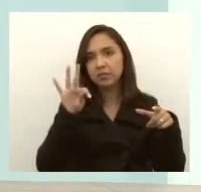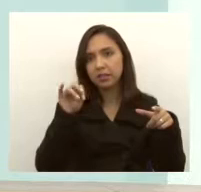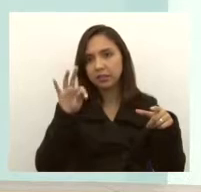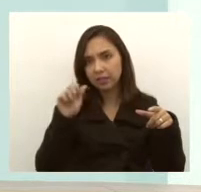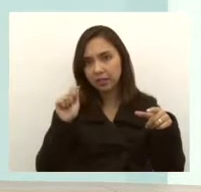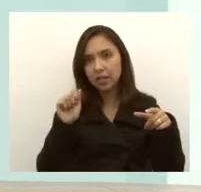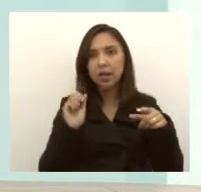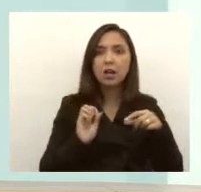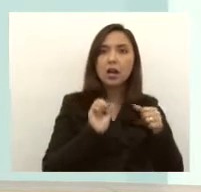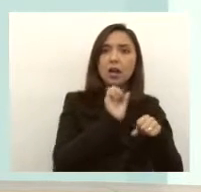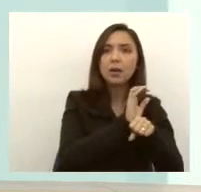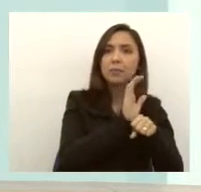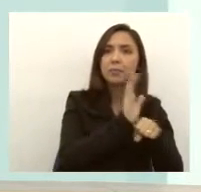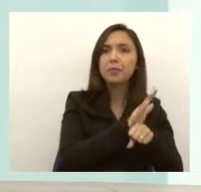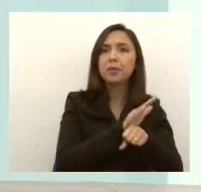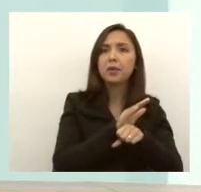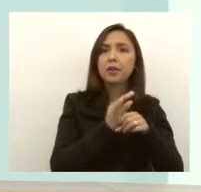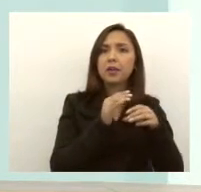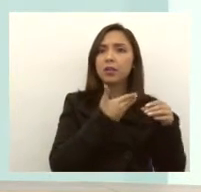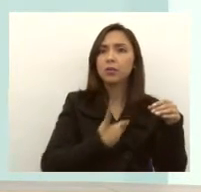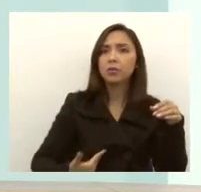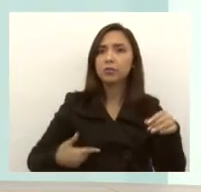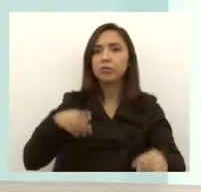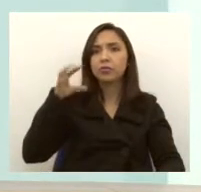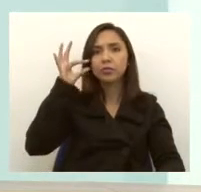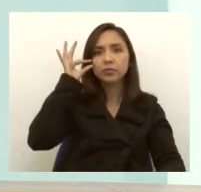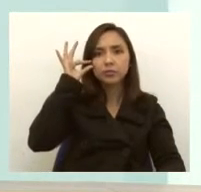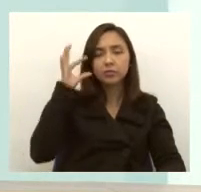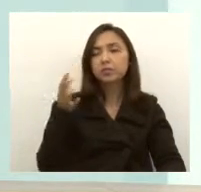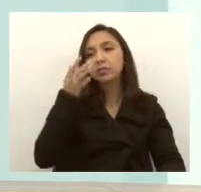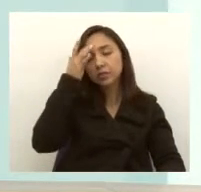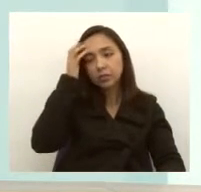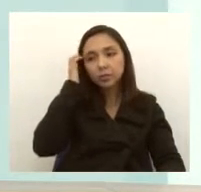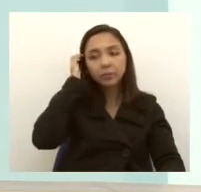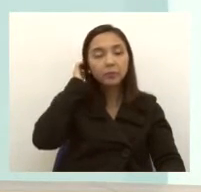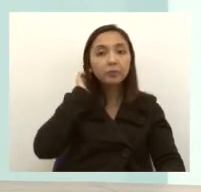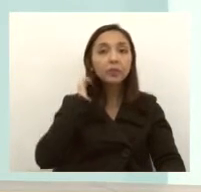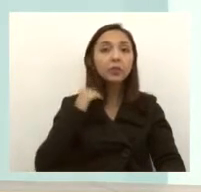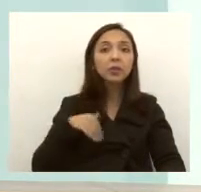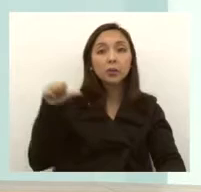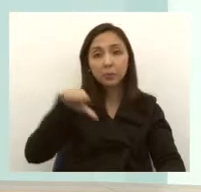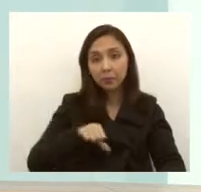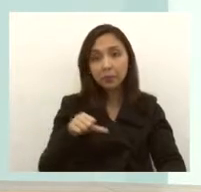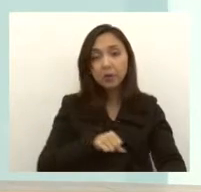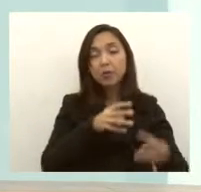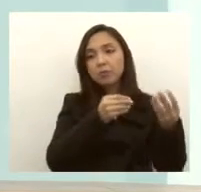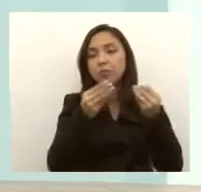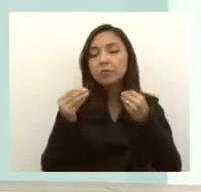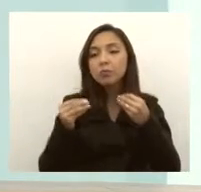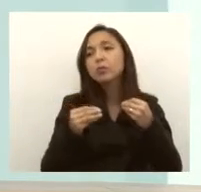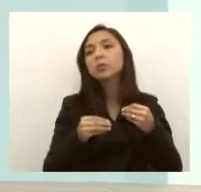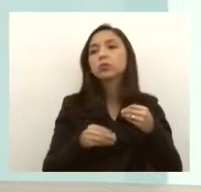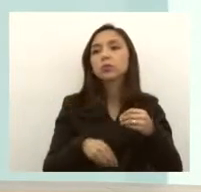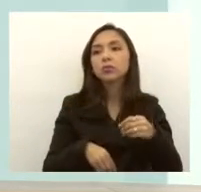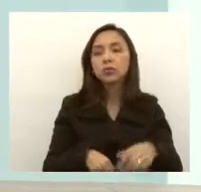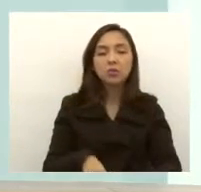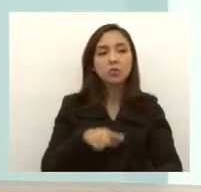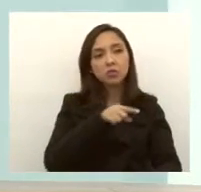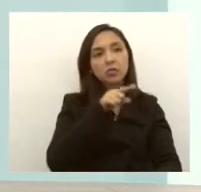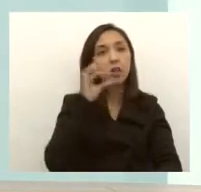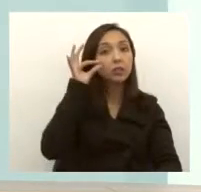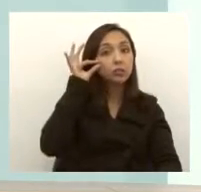apoiar o governo Dilma. E pior que saiu muitos comissionados, falou assim, vai plantar batata,